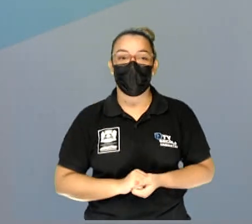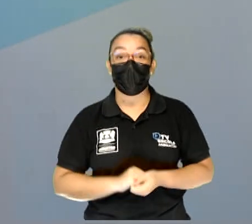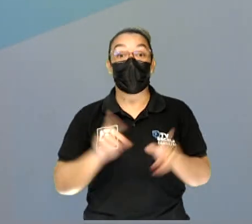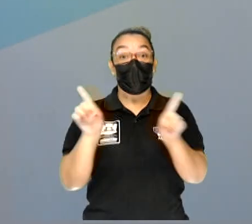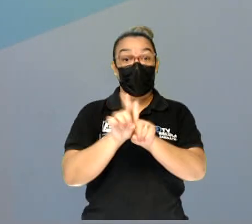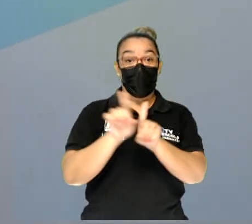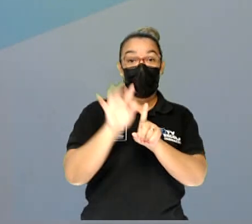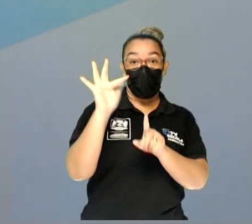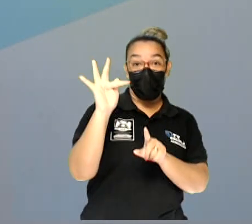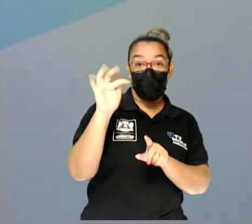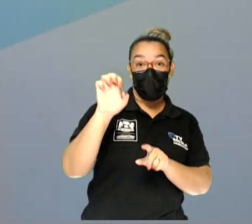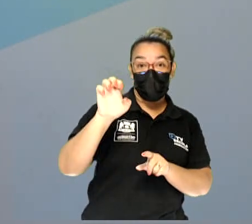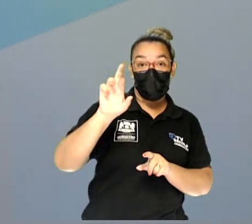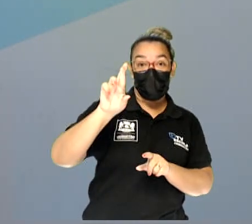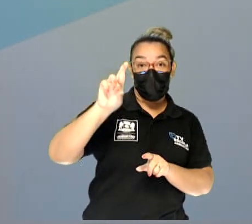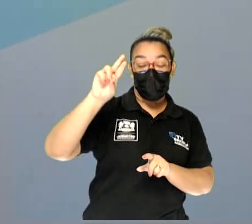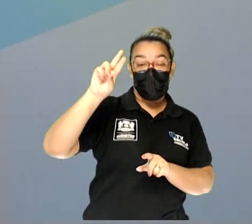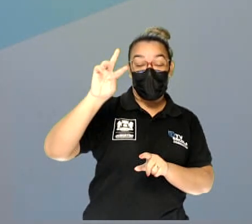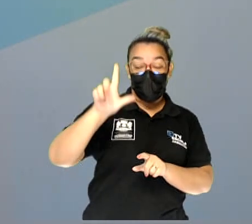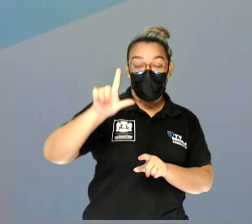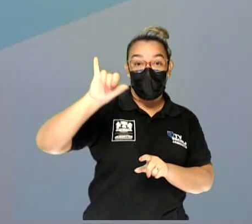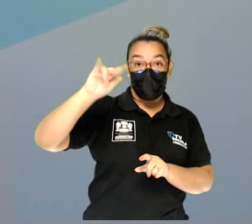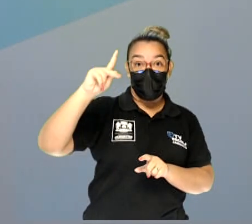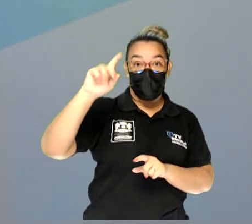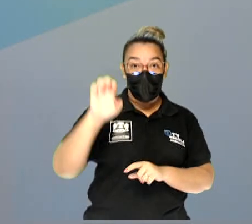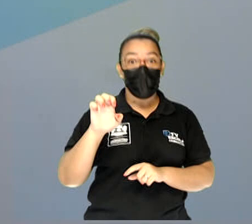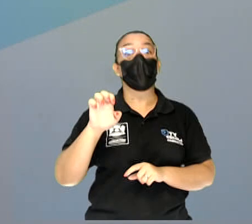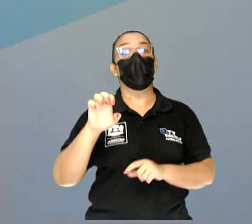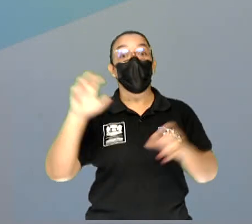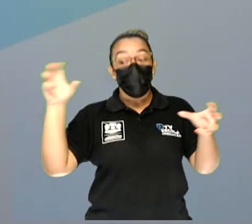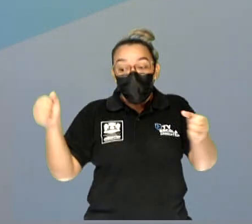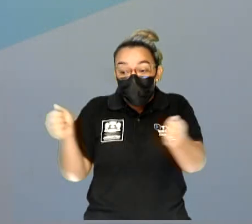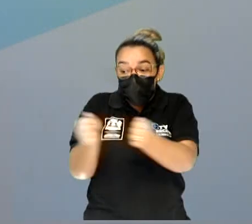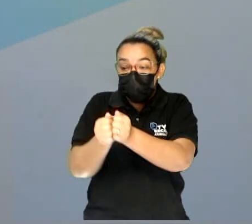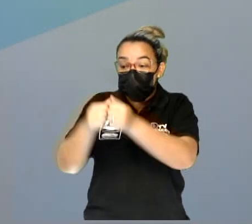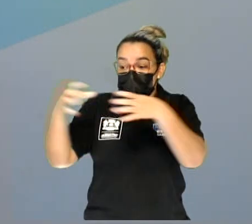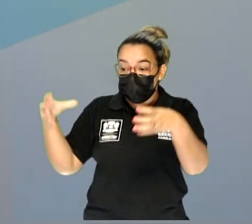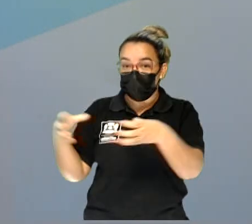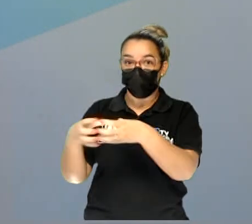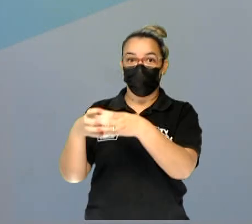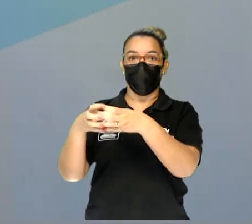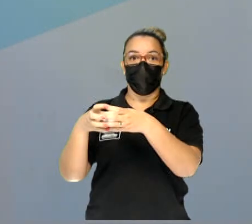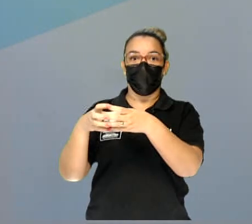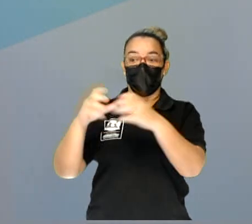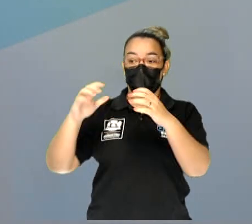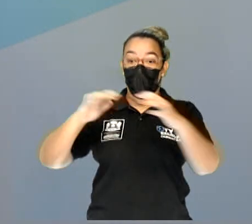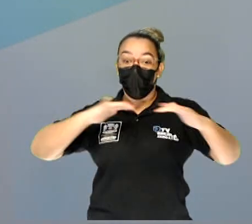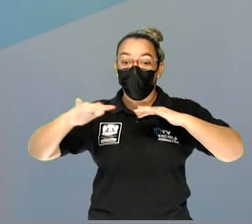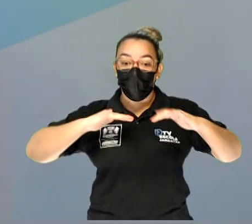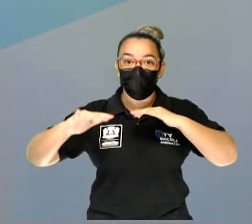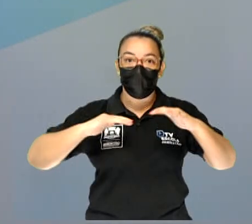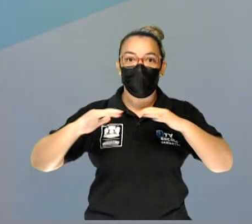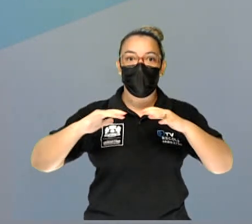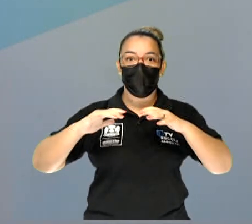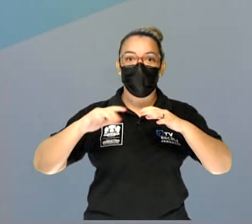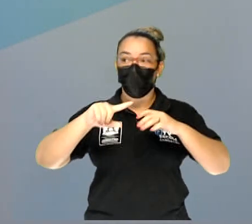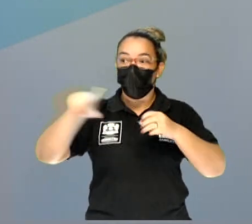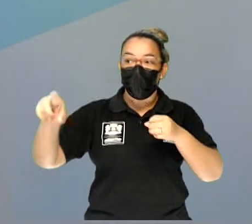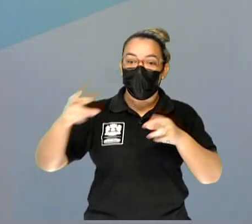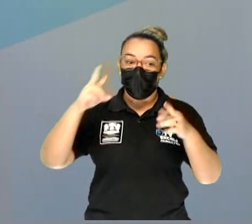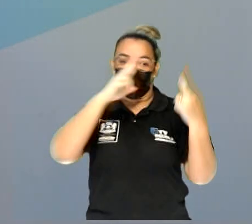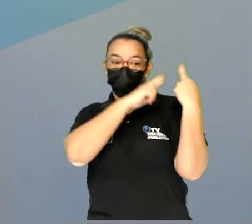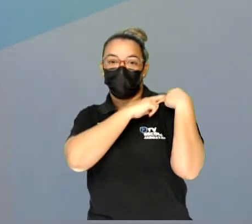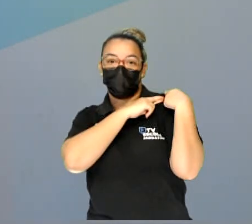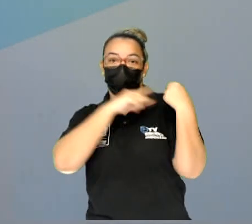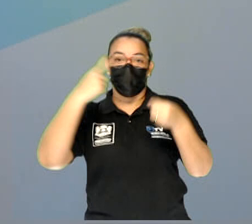e Felipe Camarão se juntassem, gerando uma mobilização dos donos de engenhos, negros e indígenas.